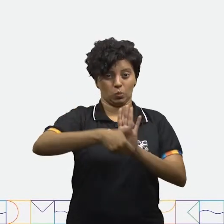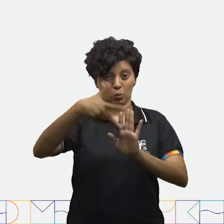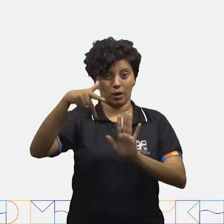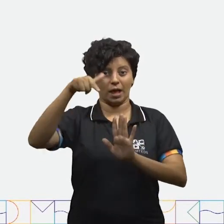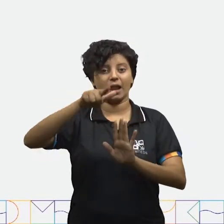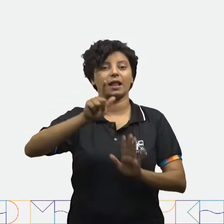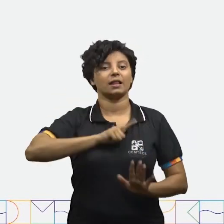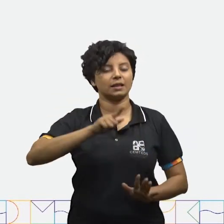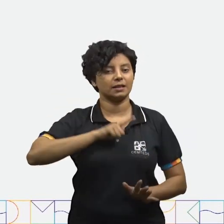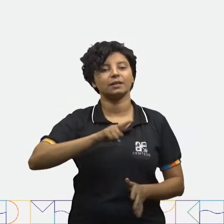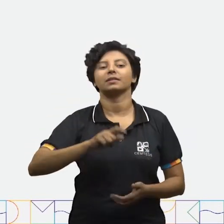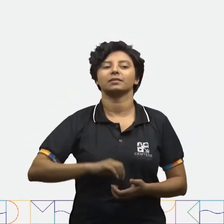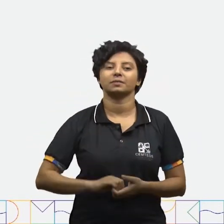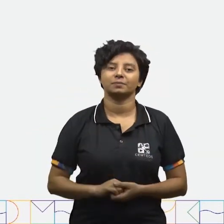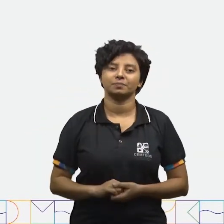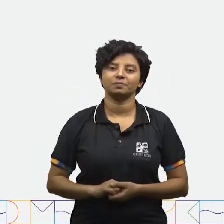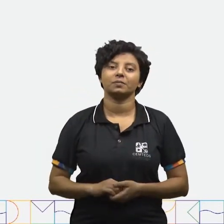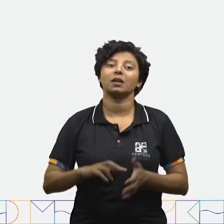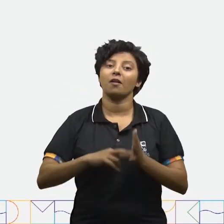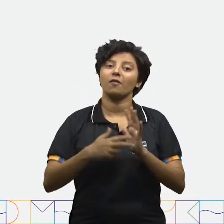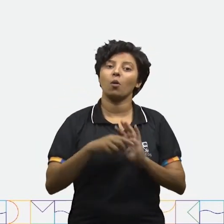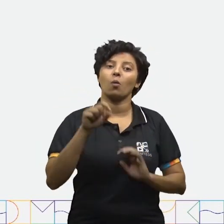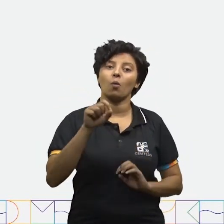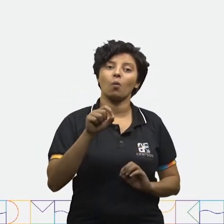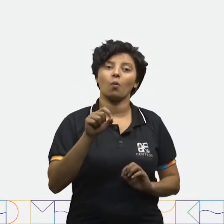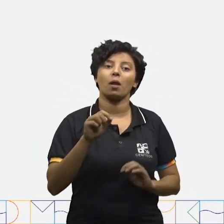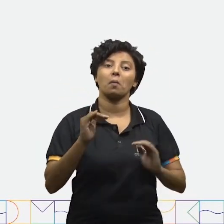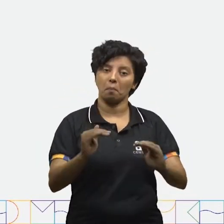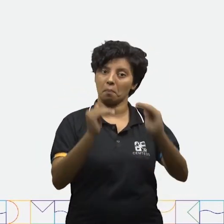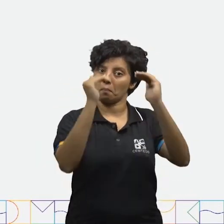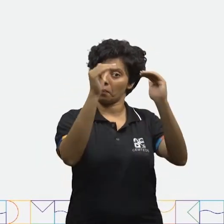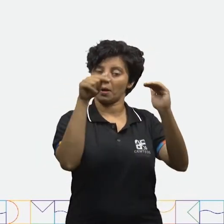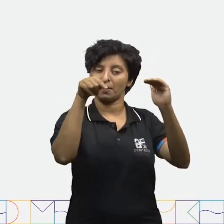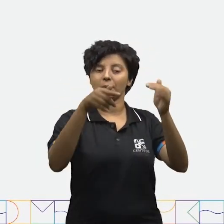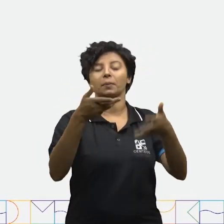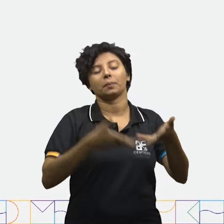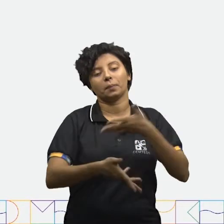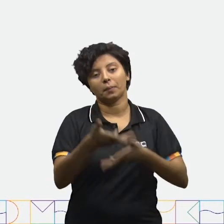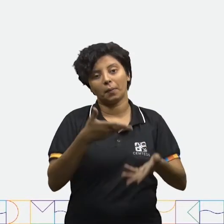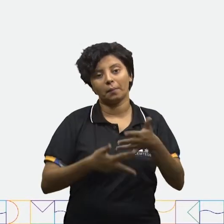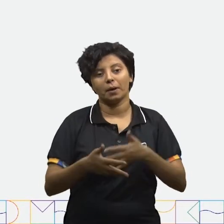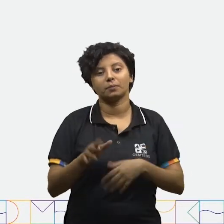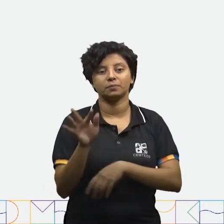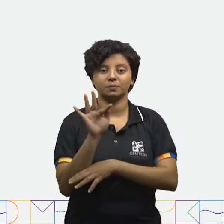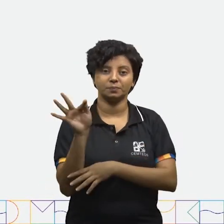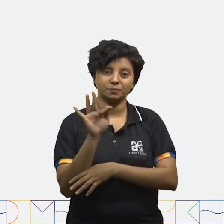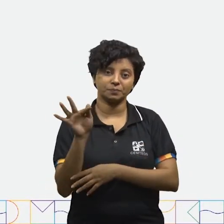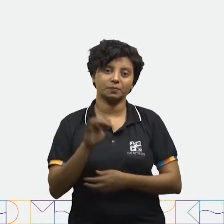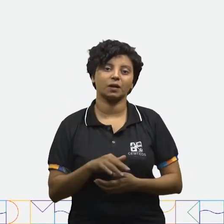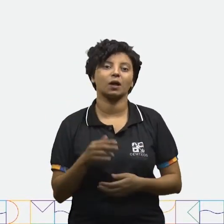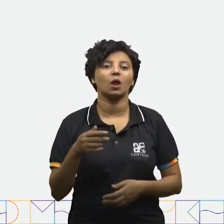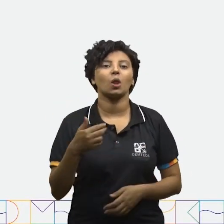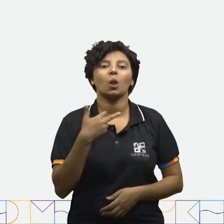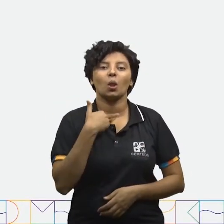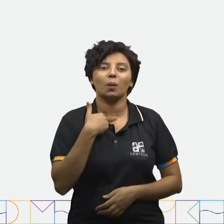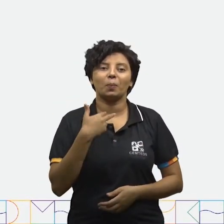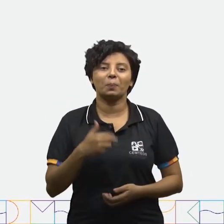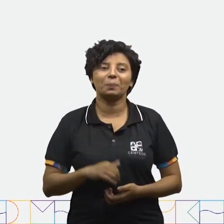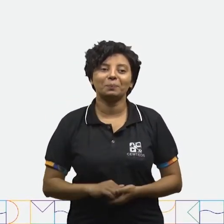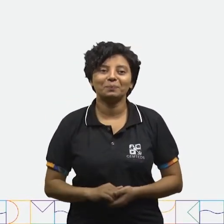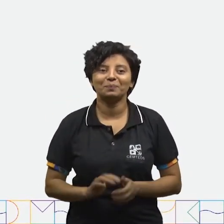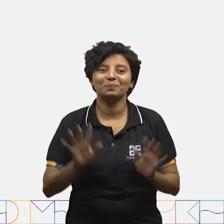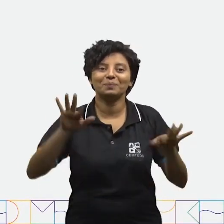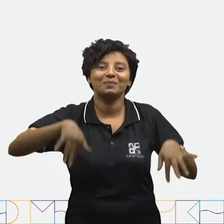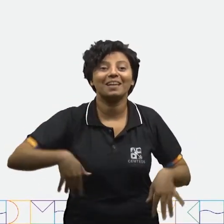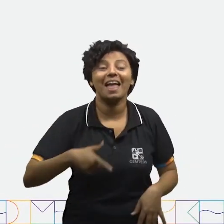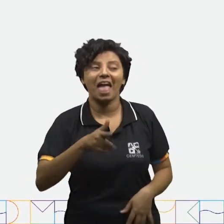significa que ela possui um título em que é necessário um tratamento mais formal. Eu não posso chegar com a professora Mônica e dizer: "E aí, mana, tudo